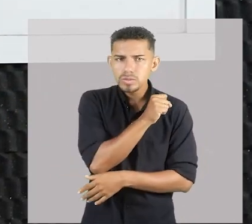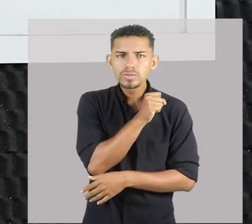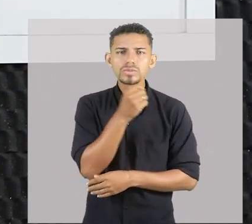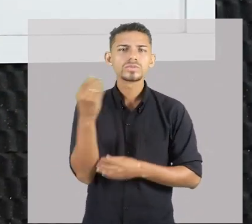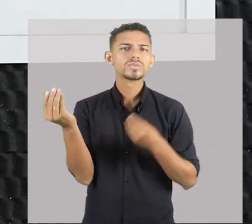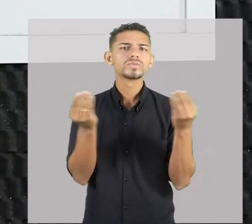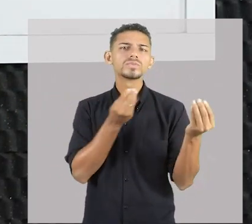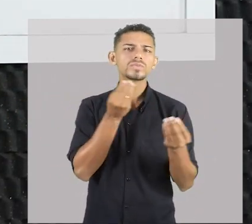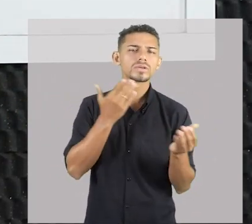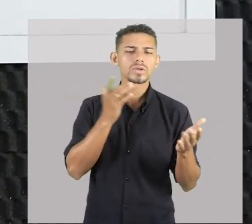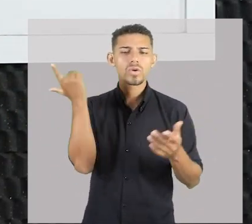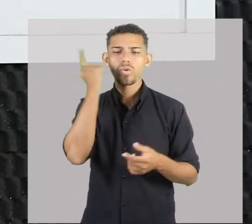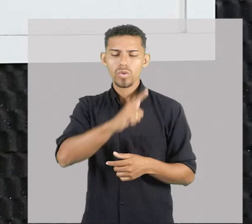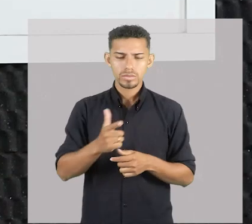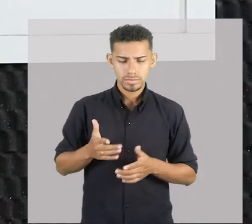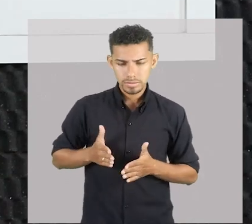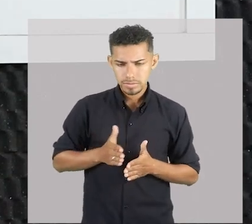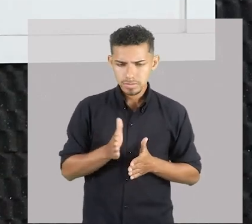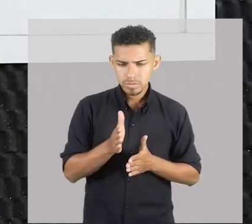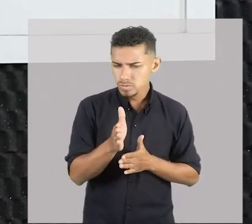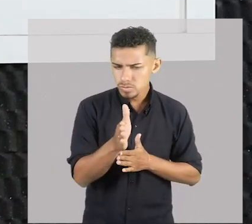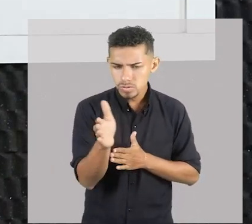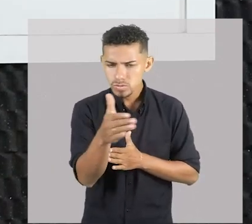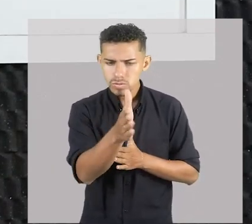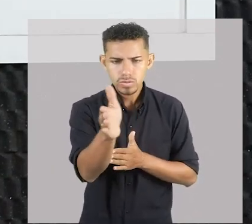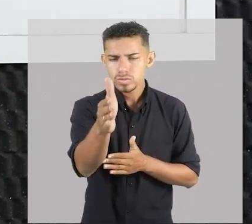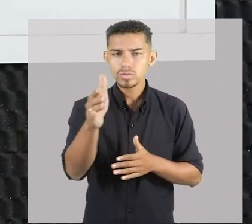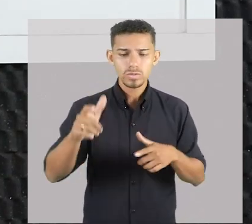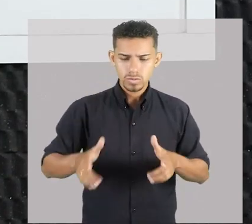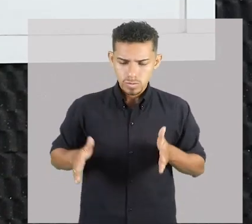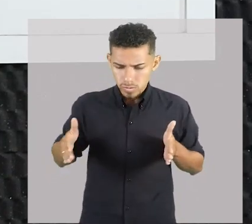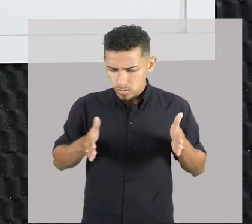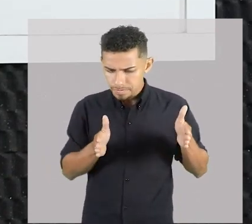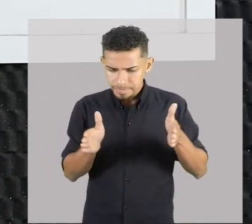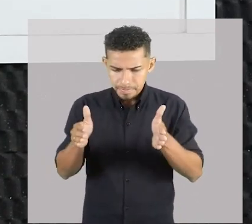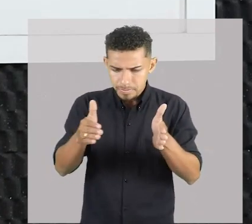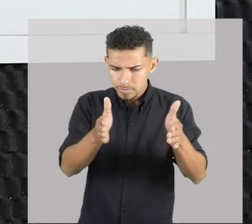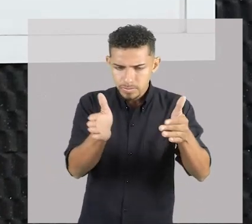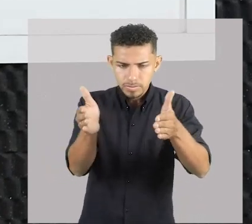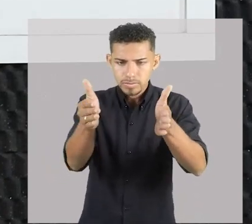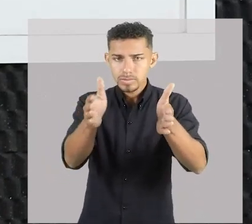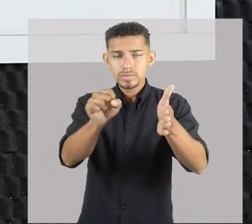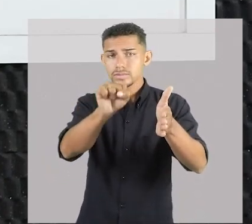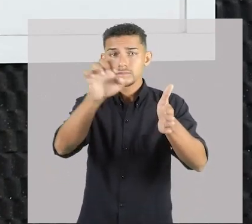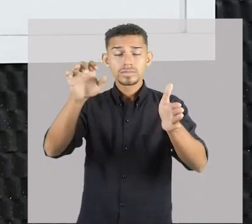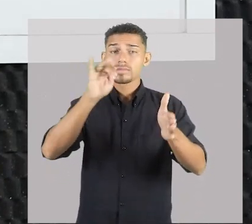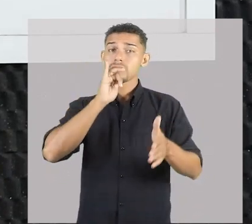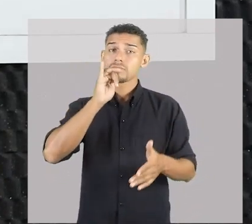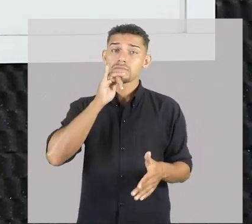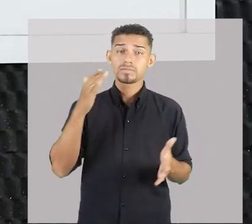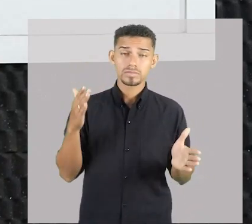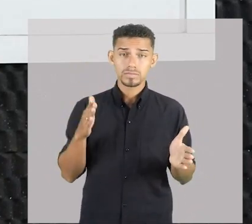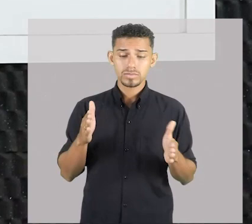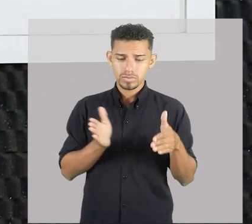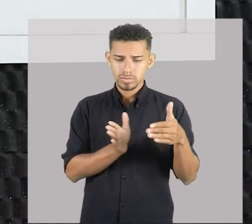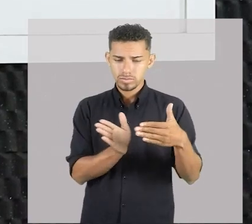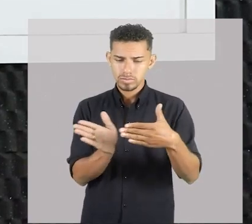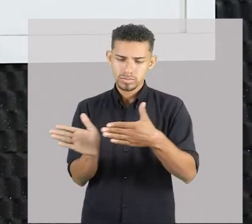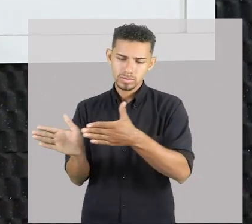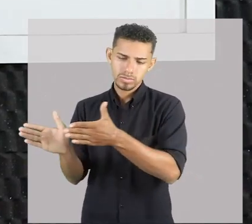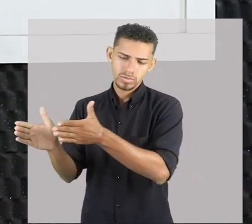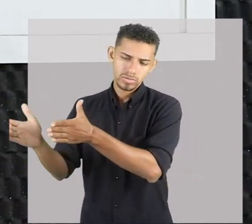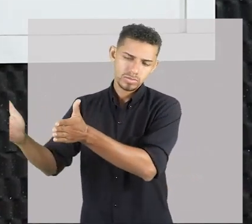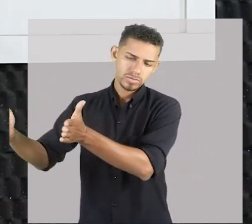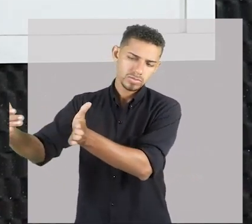você percorre um caminho. Se esse caminho for uma curva ou